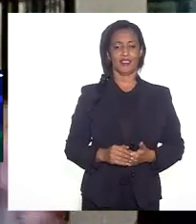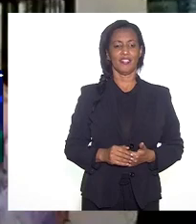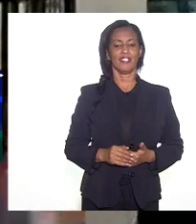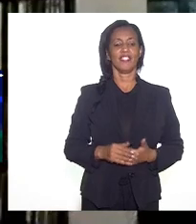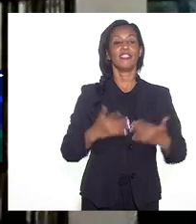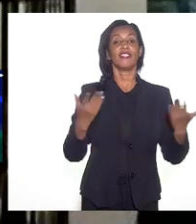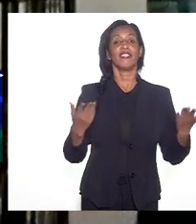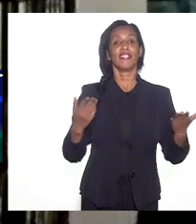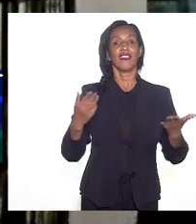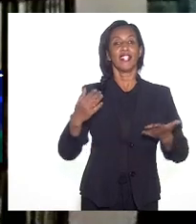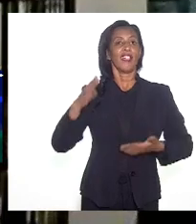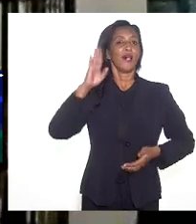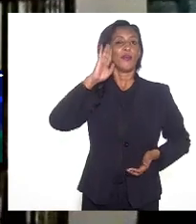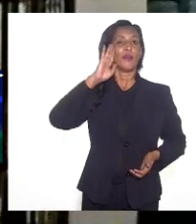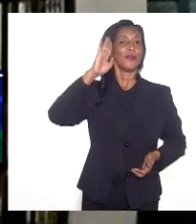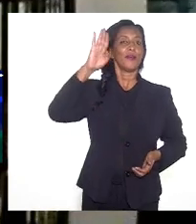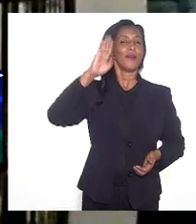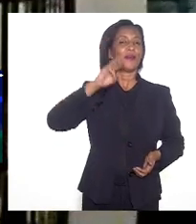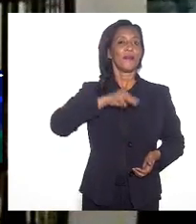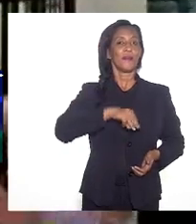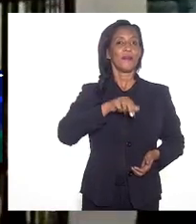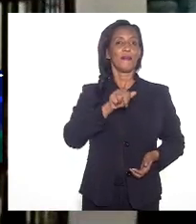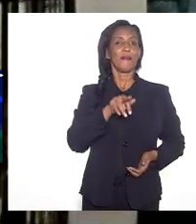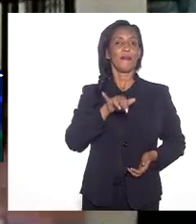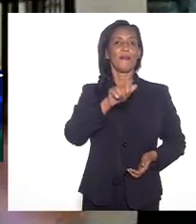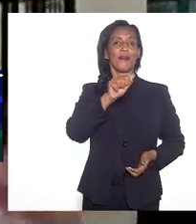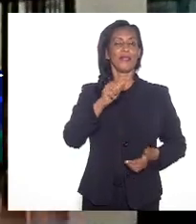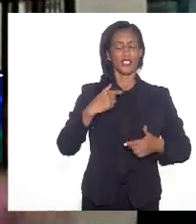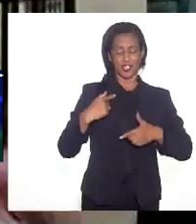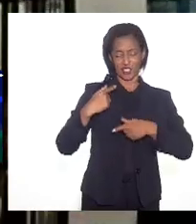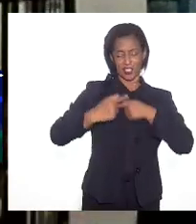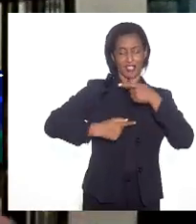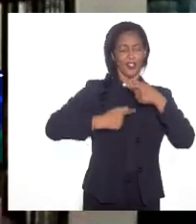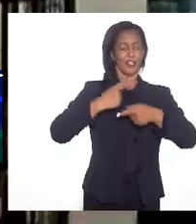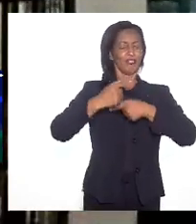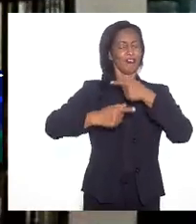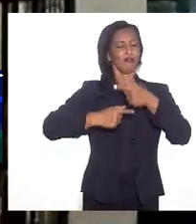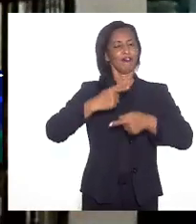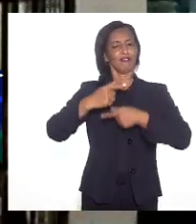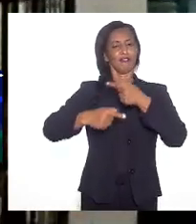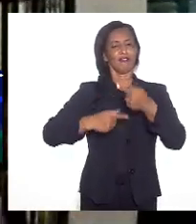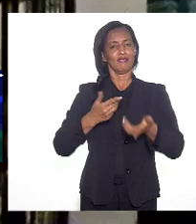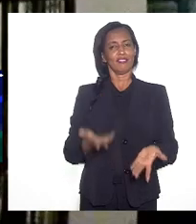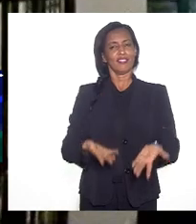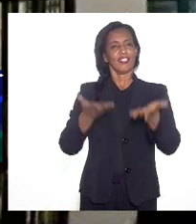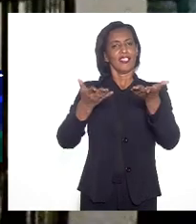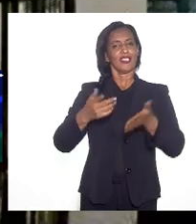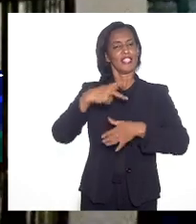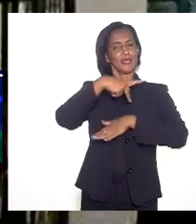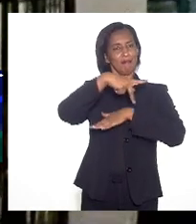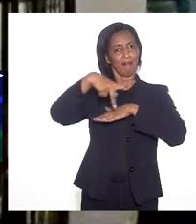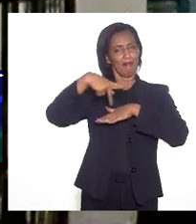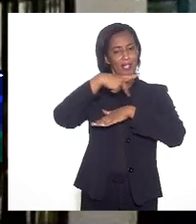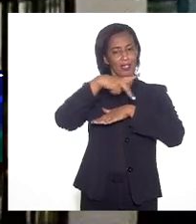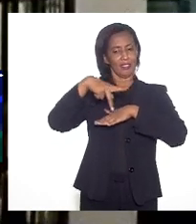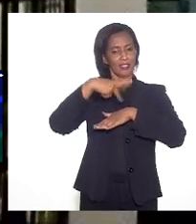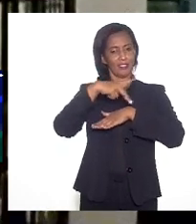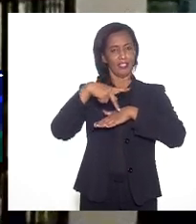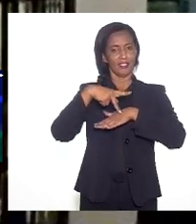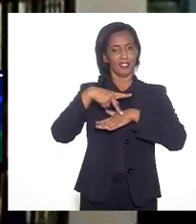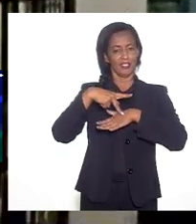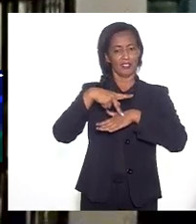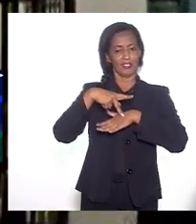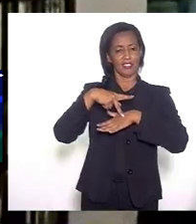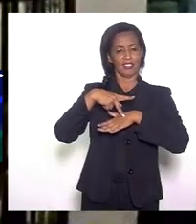A matriz geradora deste país,